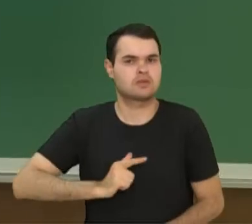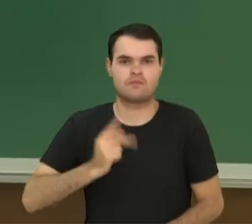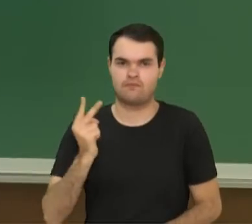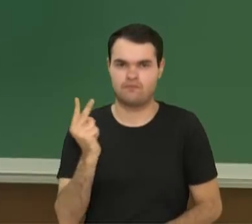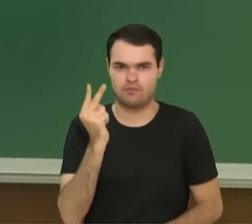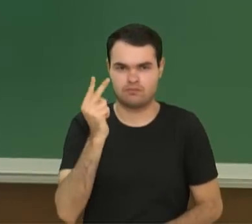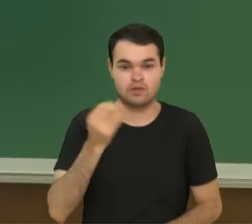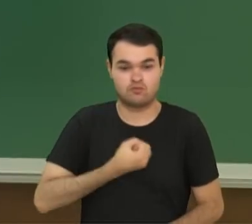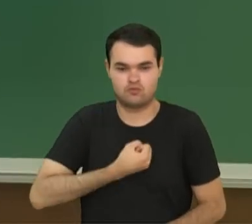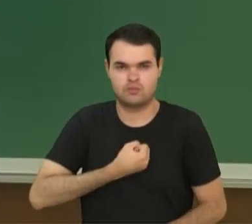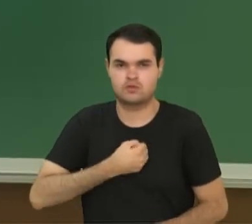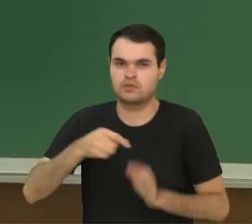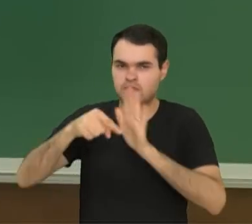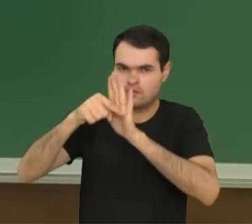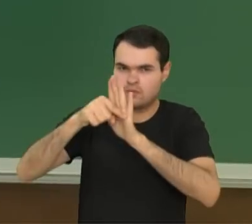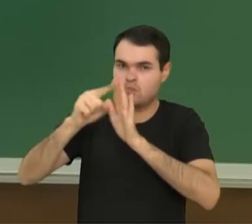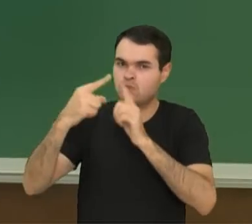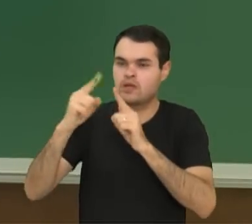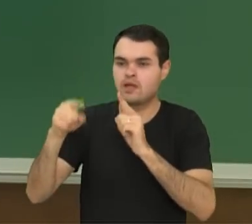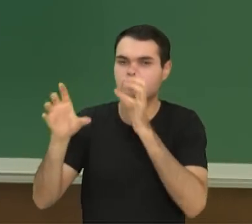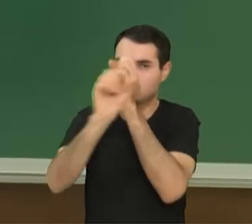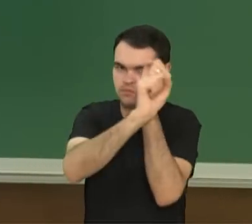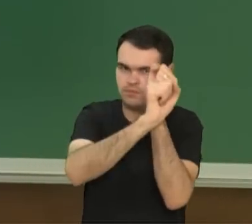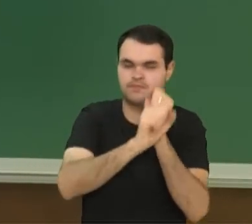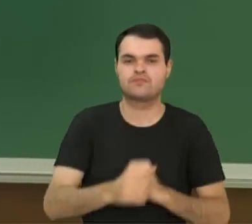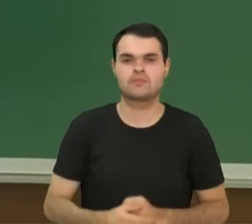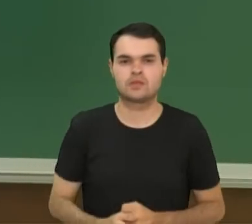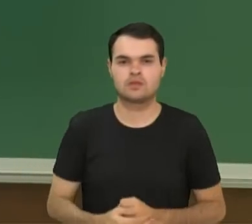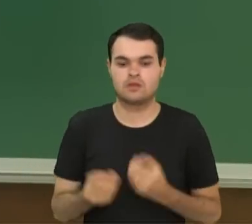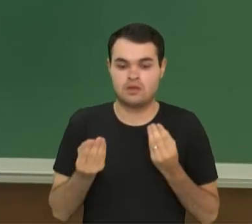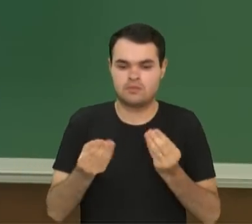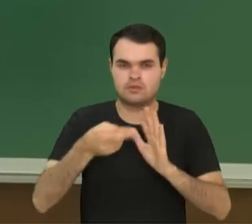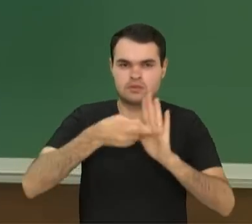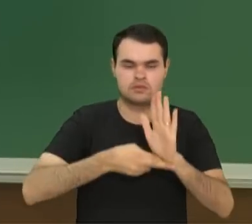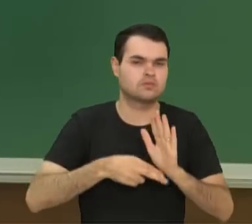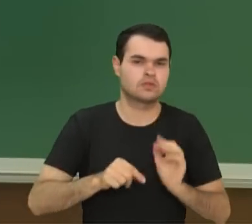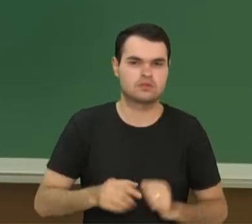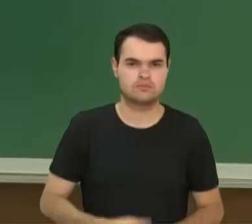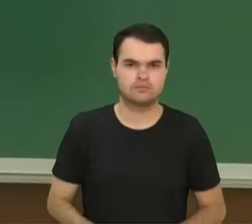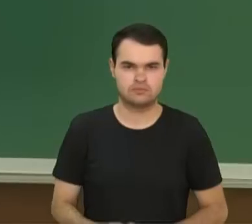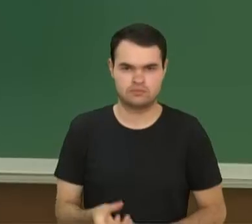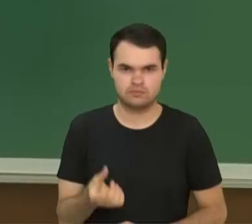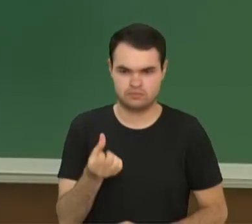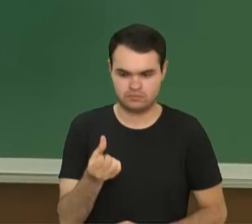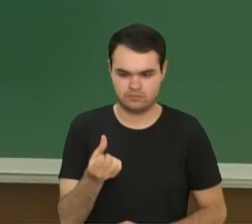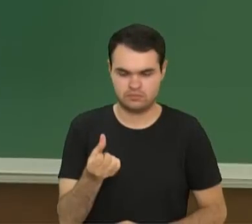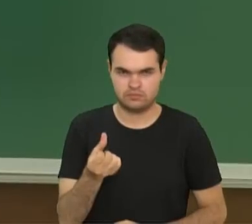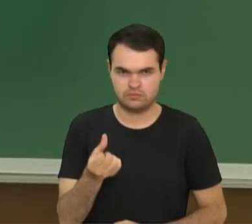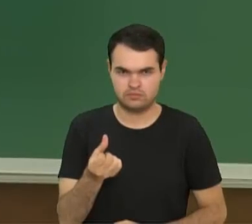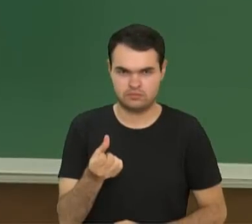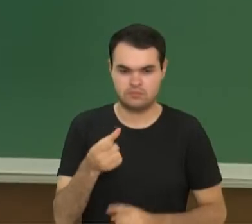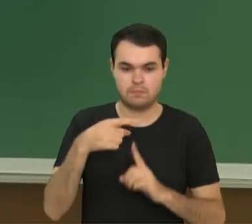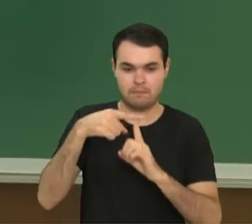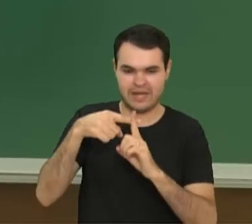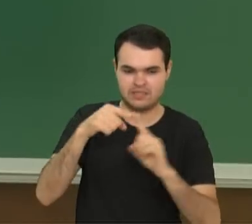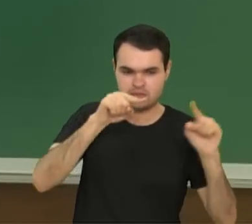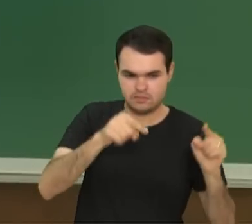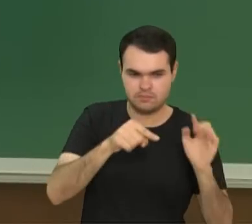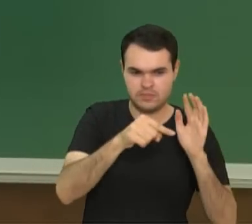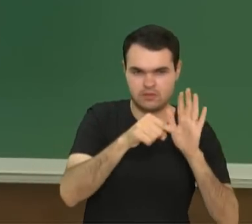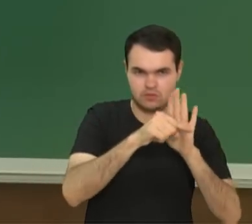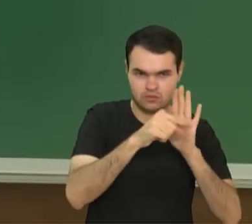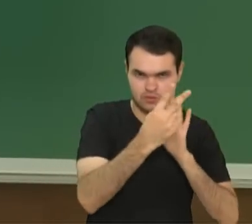aqui negativo, que é uma soma. Então, aplicando a propriedade, ficamos 6 mais menos 2,